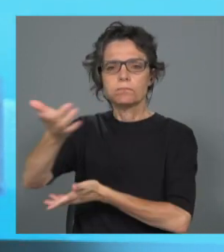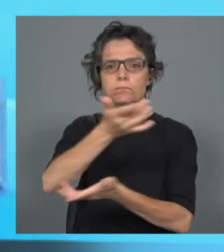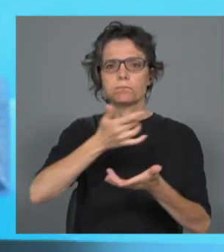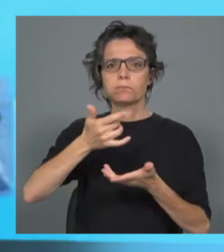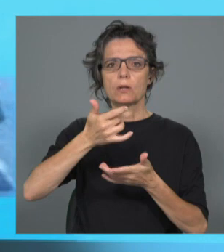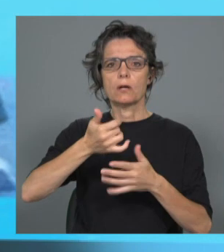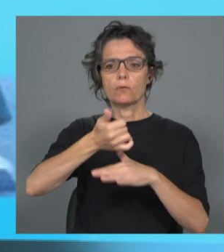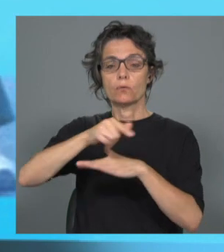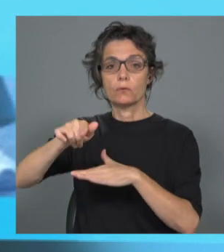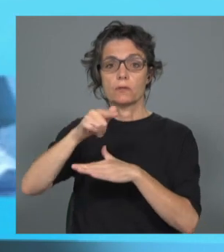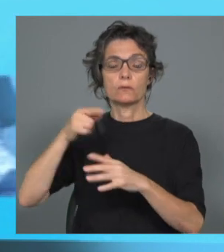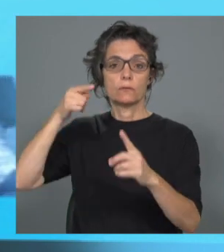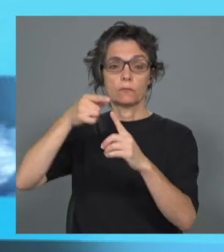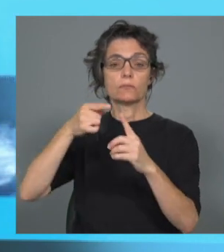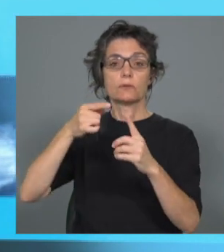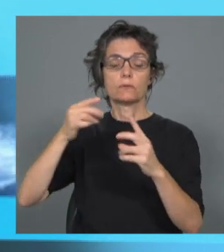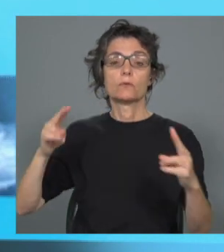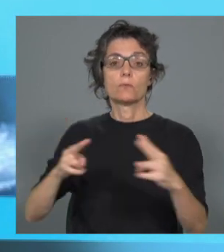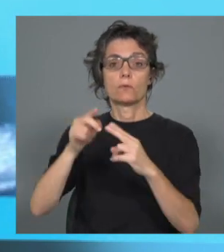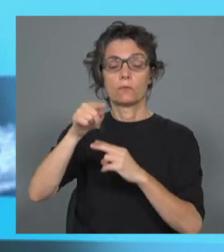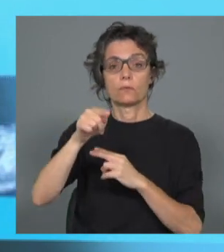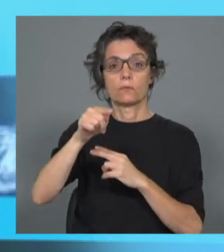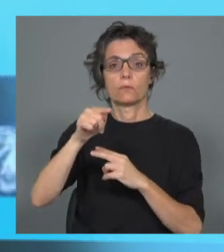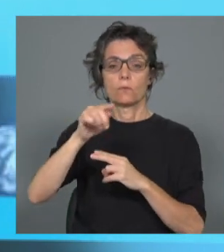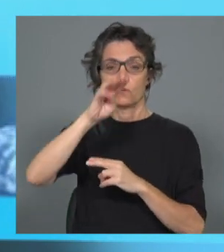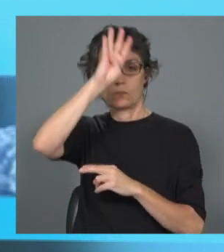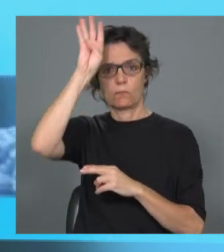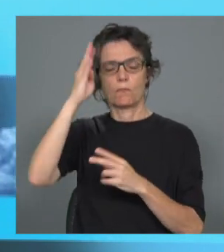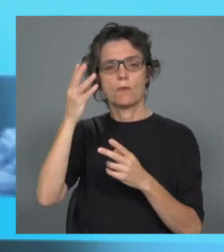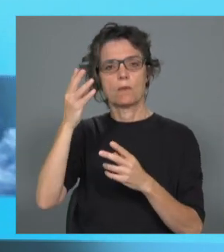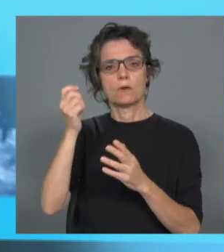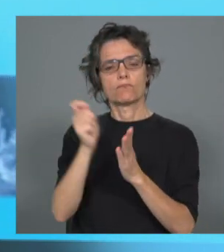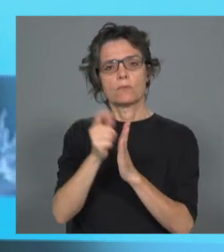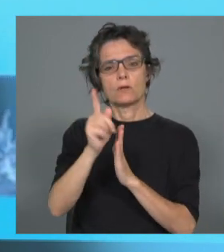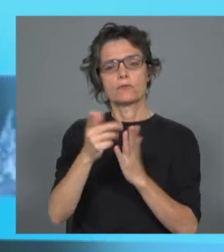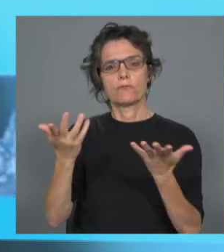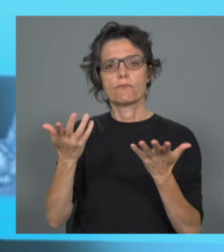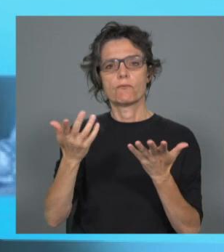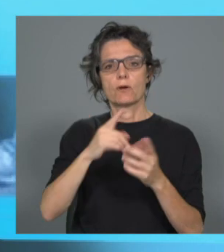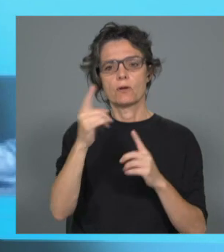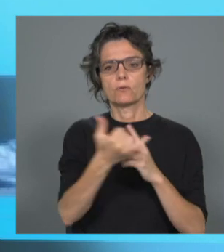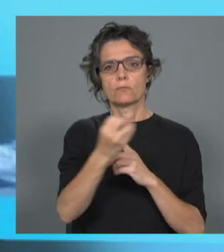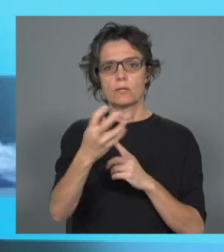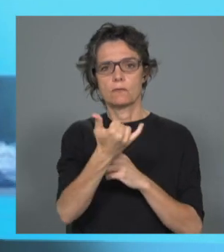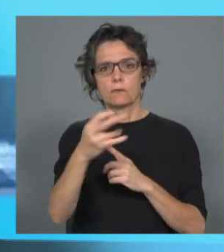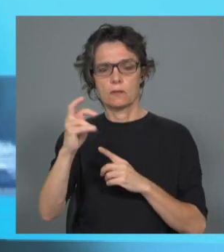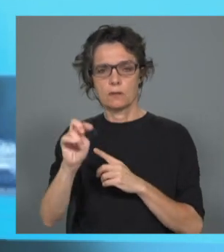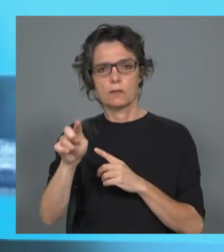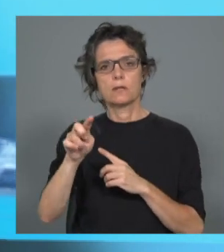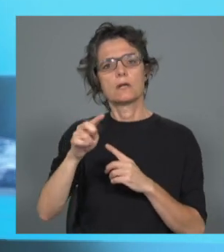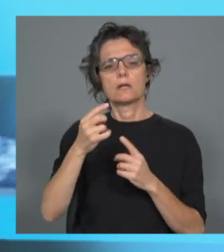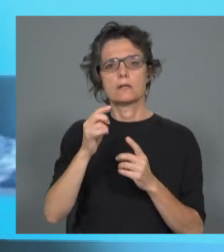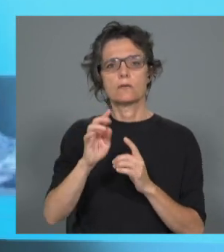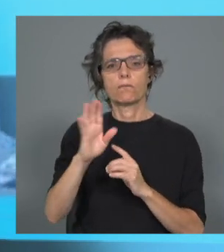dinâmica do Sínodo, agendado pelo Papa para 2023. A sinodalidade na vida da Igreja desafiou comunidades,